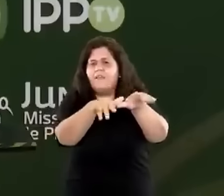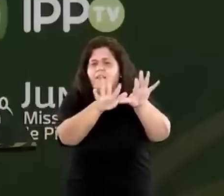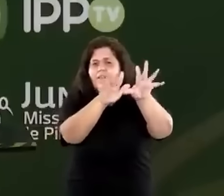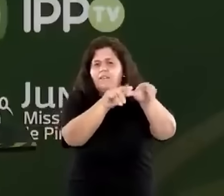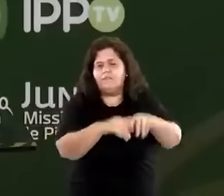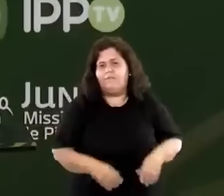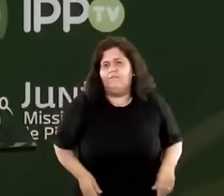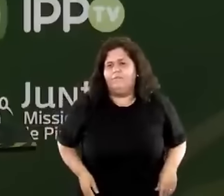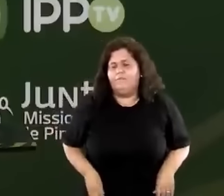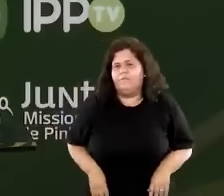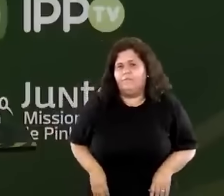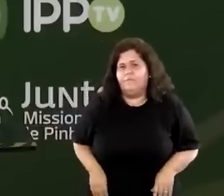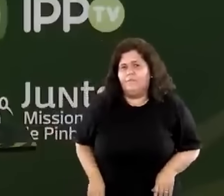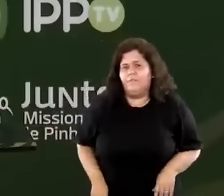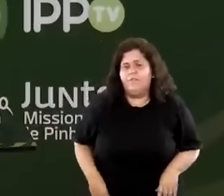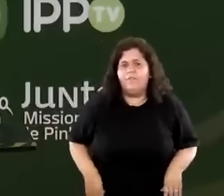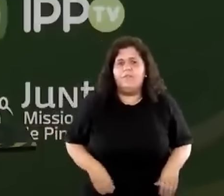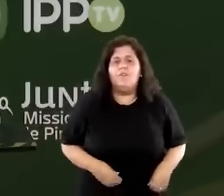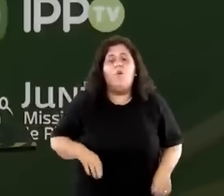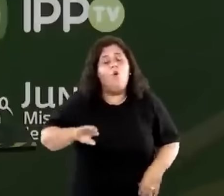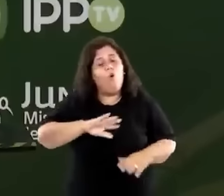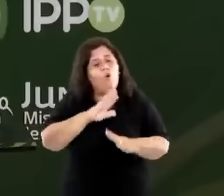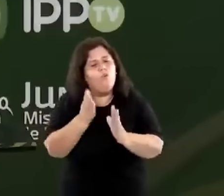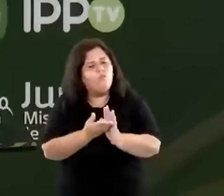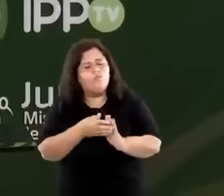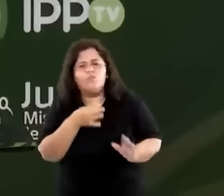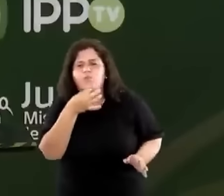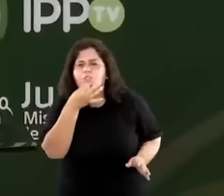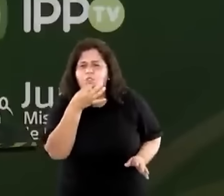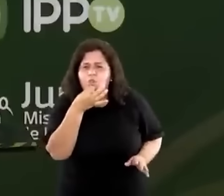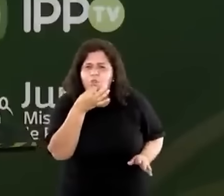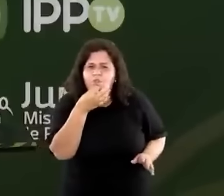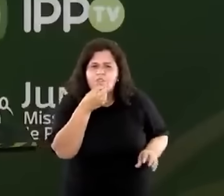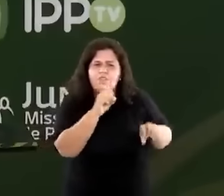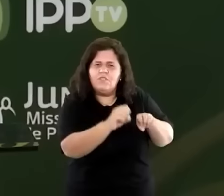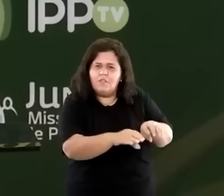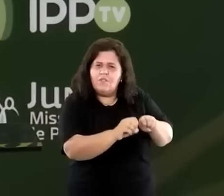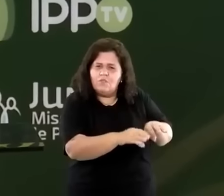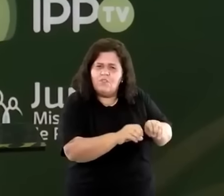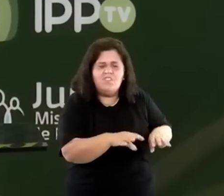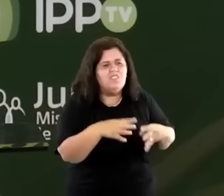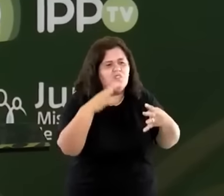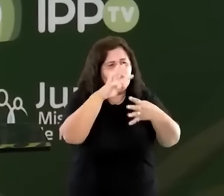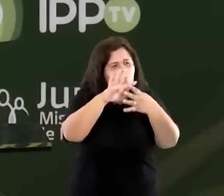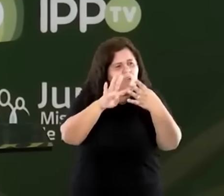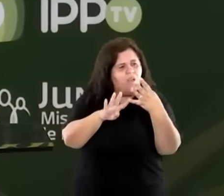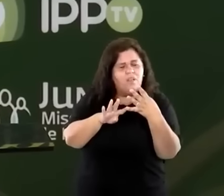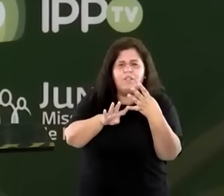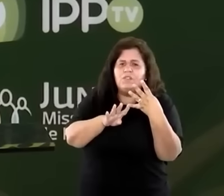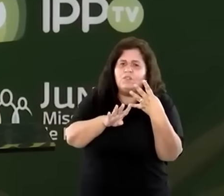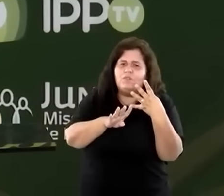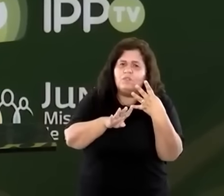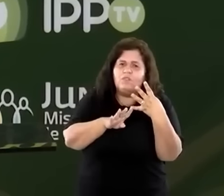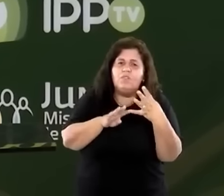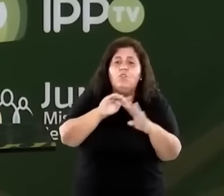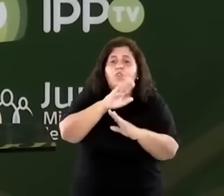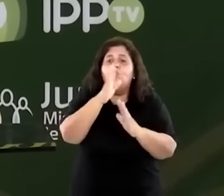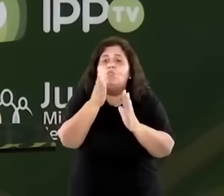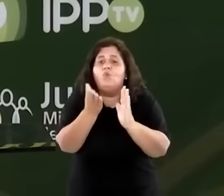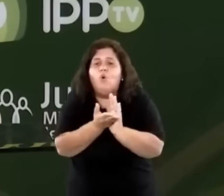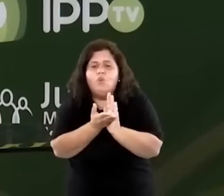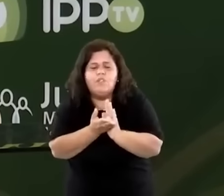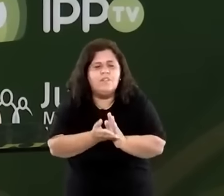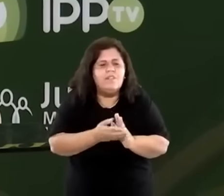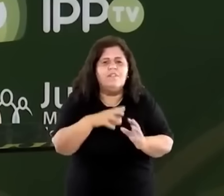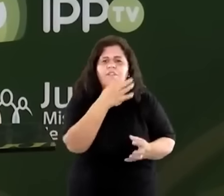uma ideia outros estudiosos olham para esse texto não esses quatro seres viventes estão representando a totalidade